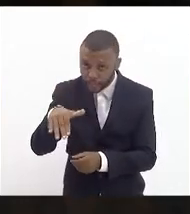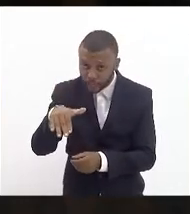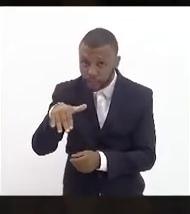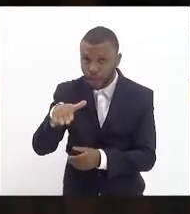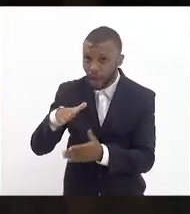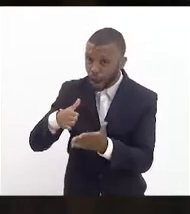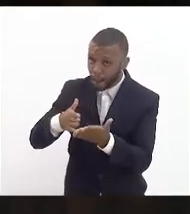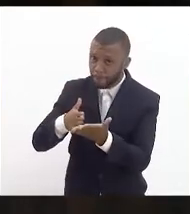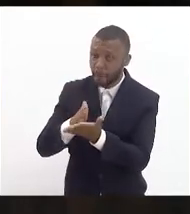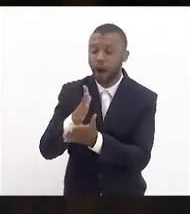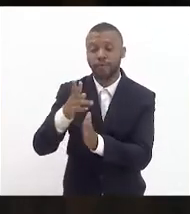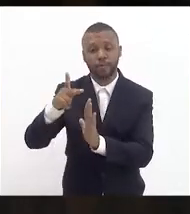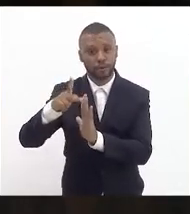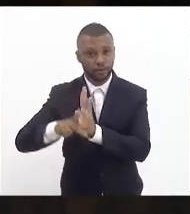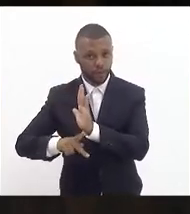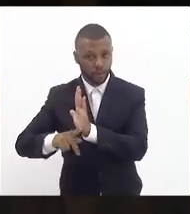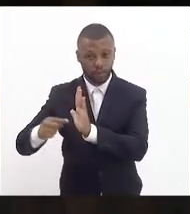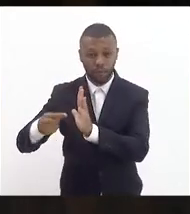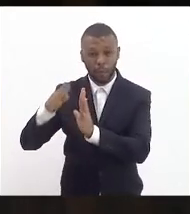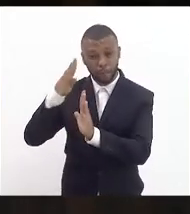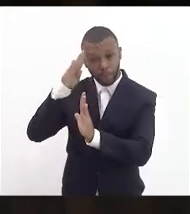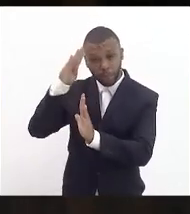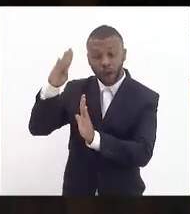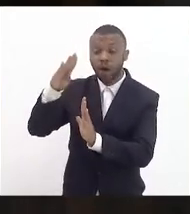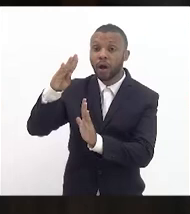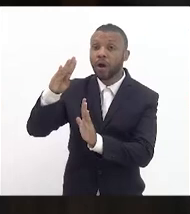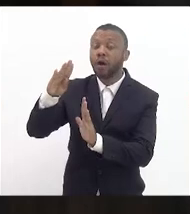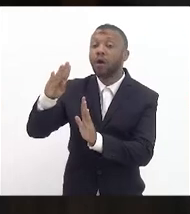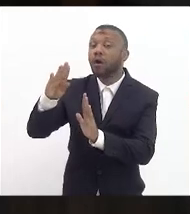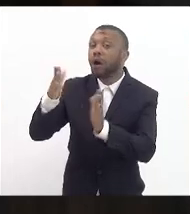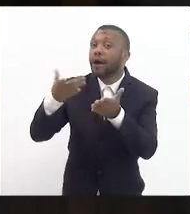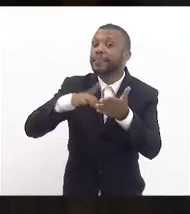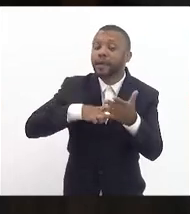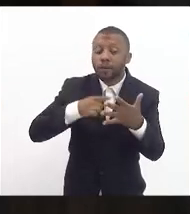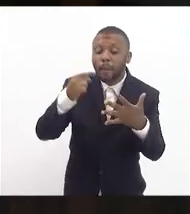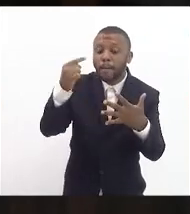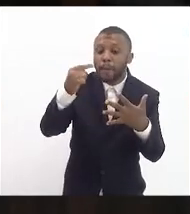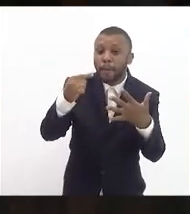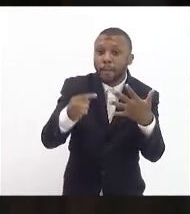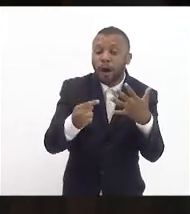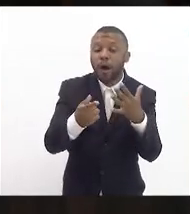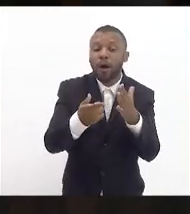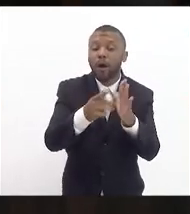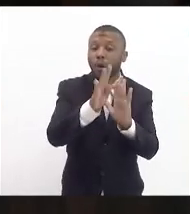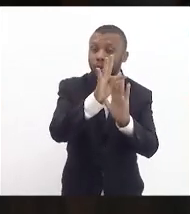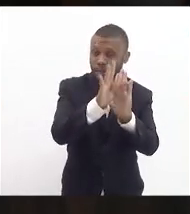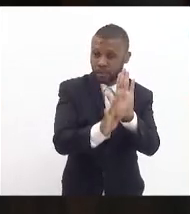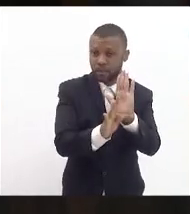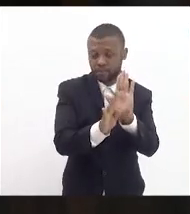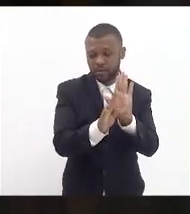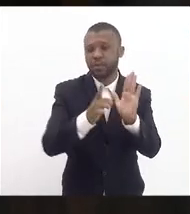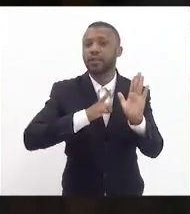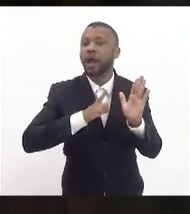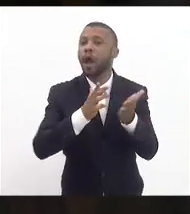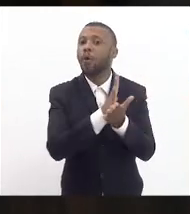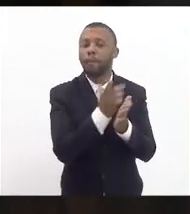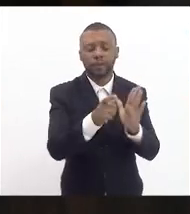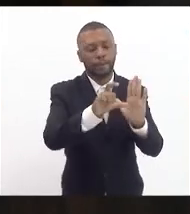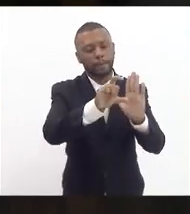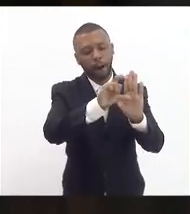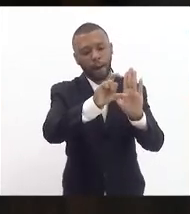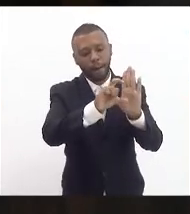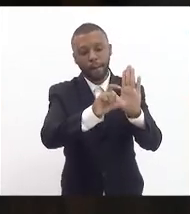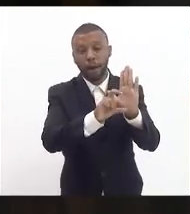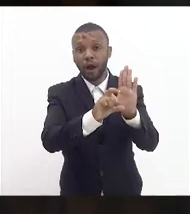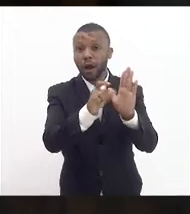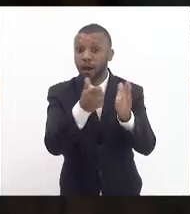aprova o principal, que tem os destaques. A matéria que é o